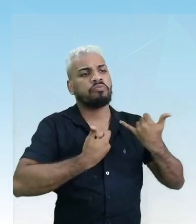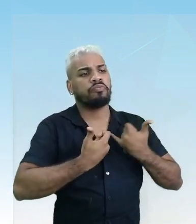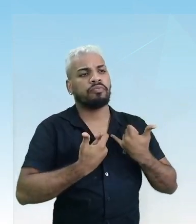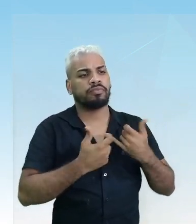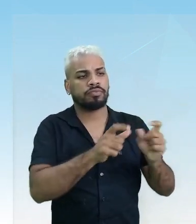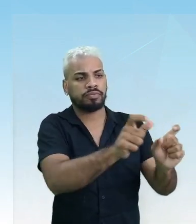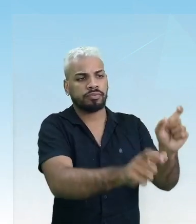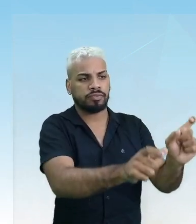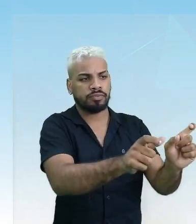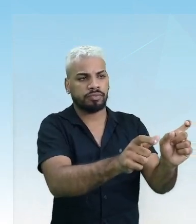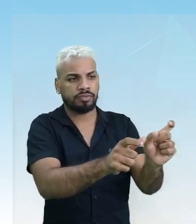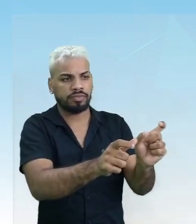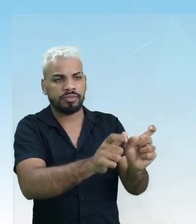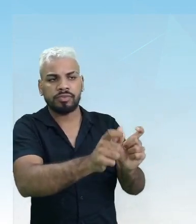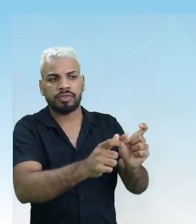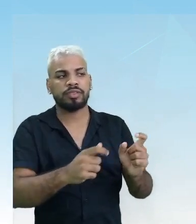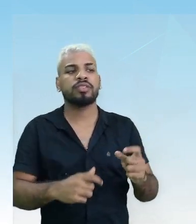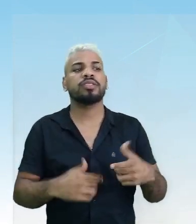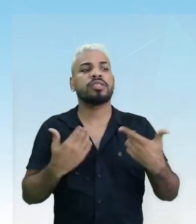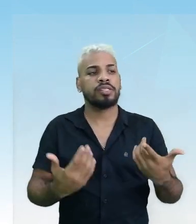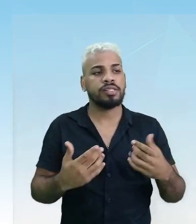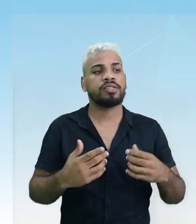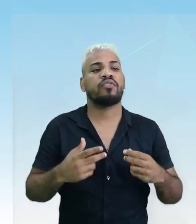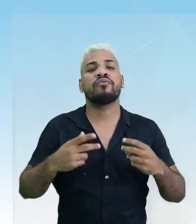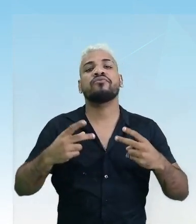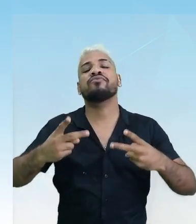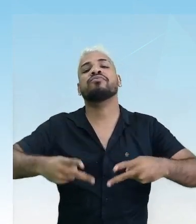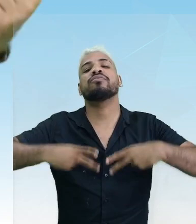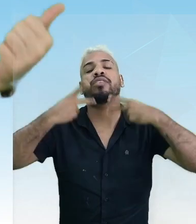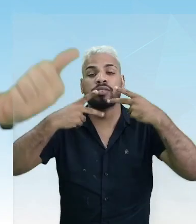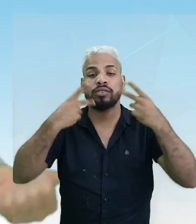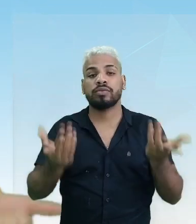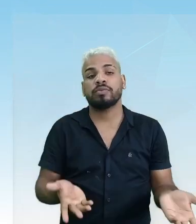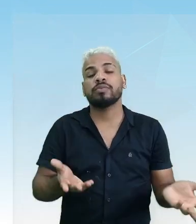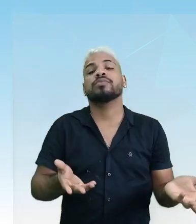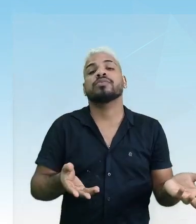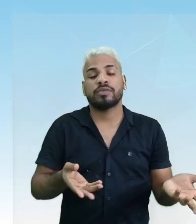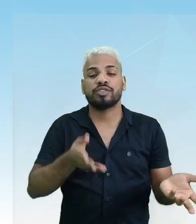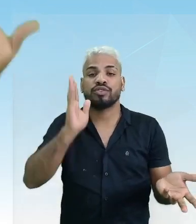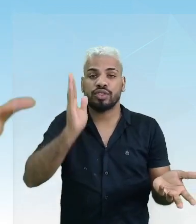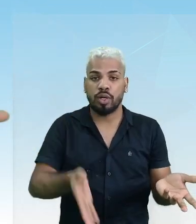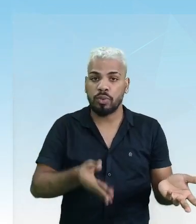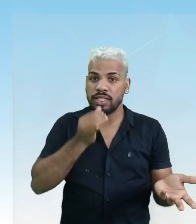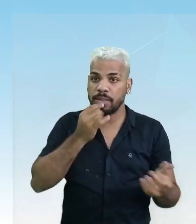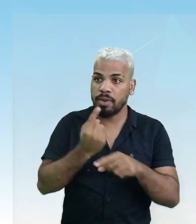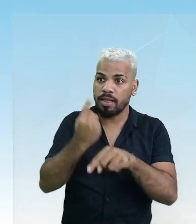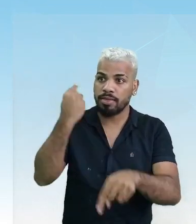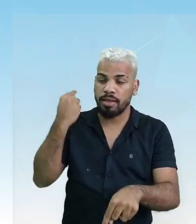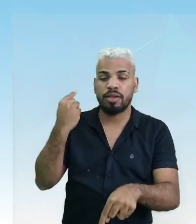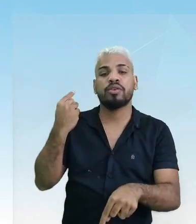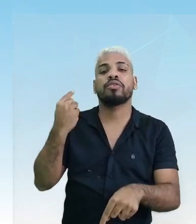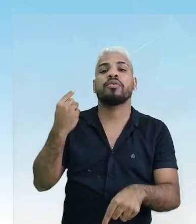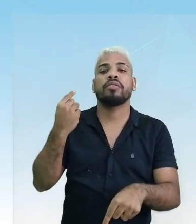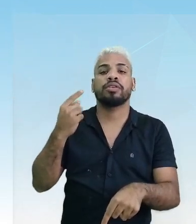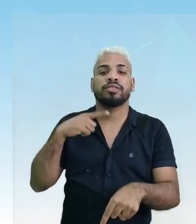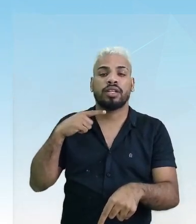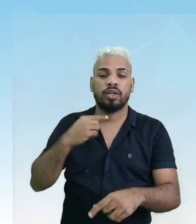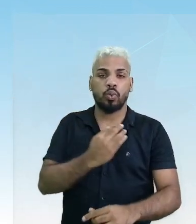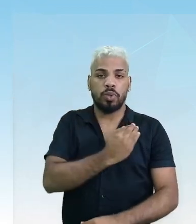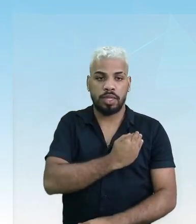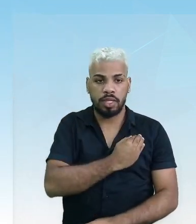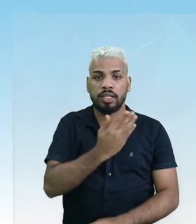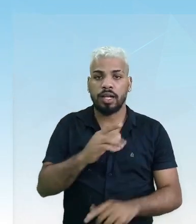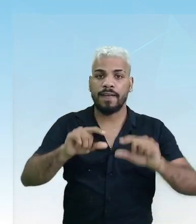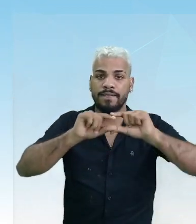sujeito indeterminado. Então aqui, dizem. Já no exemplo anterior que nós tínhamos do hino, a